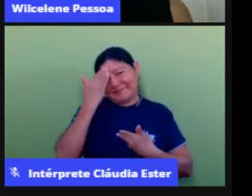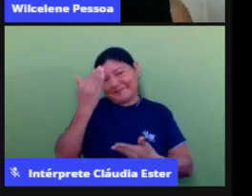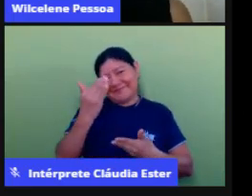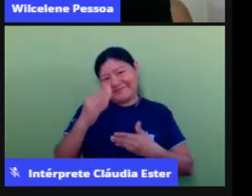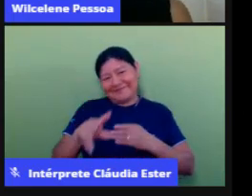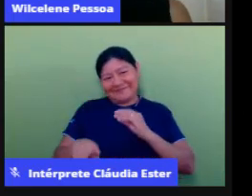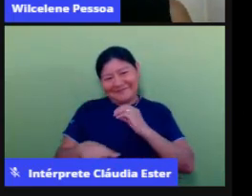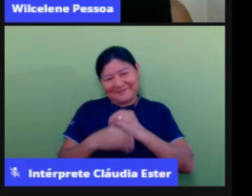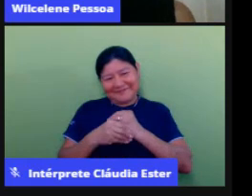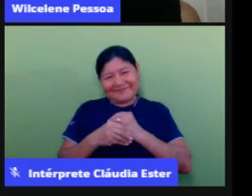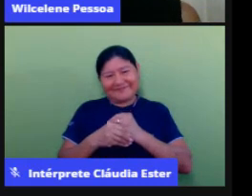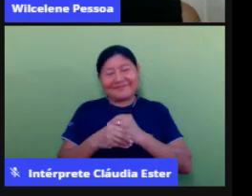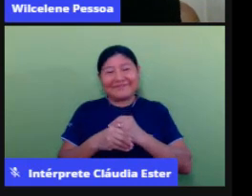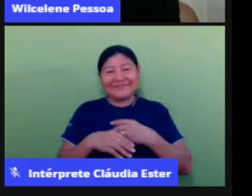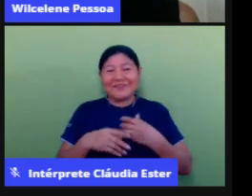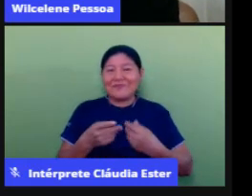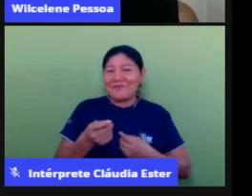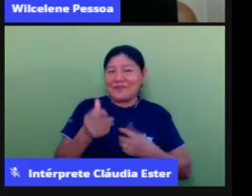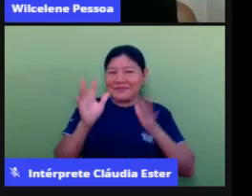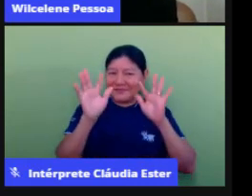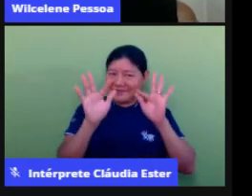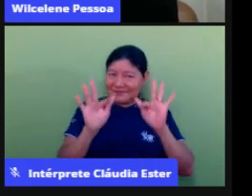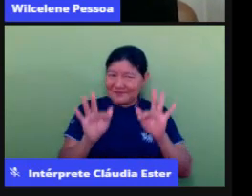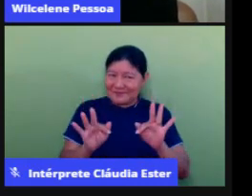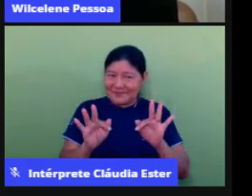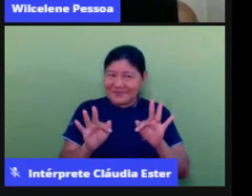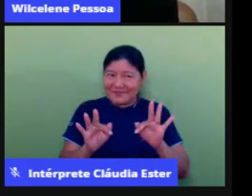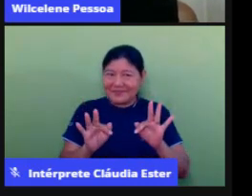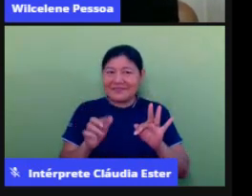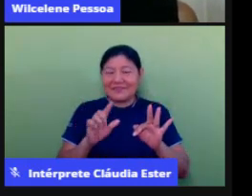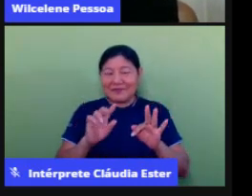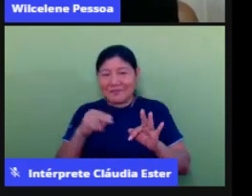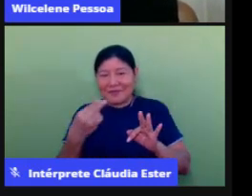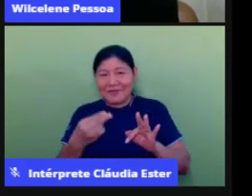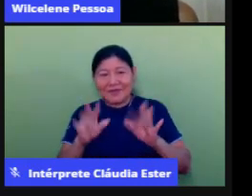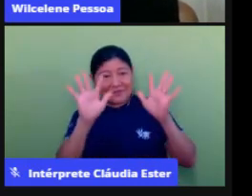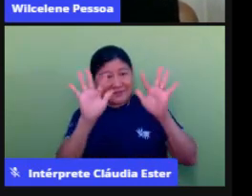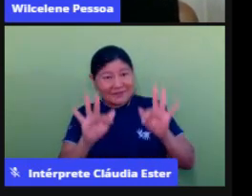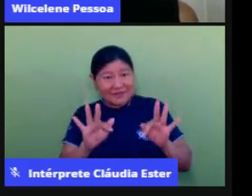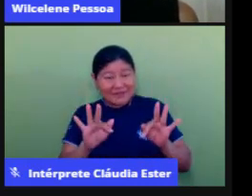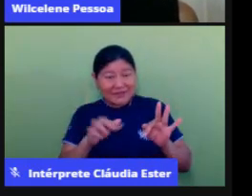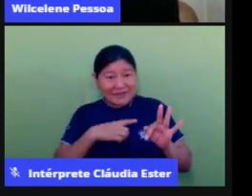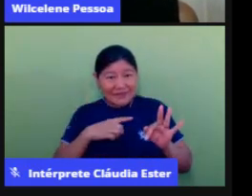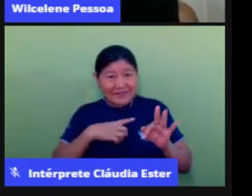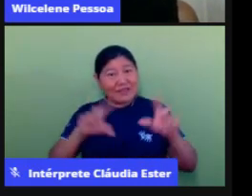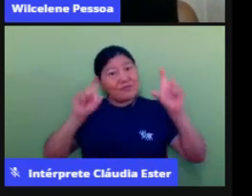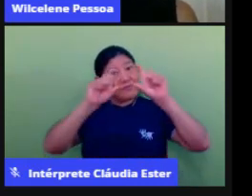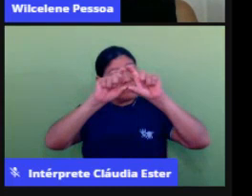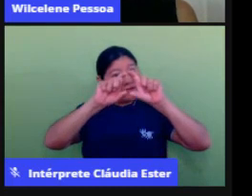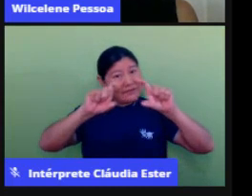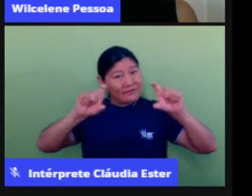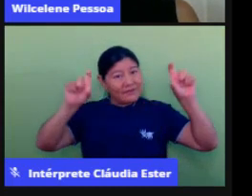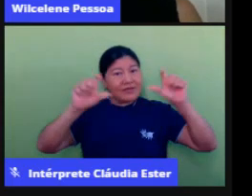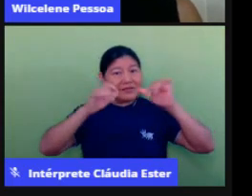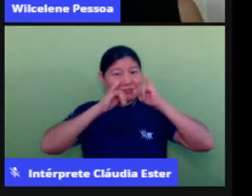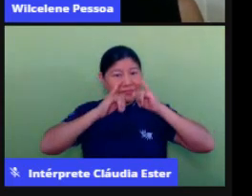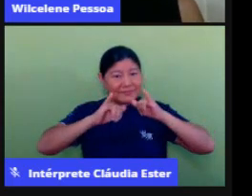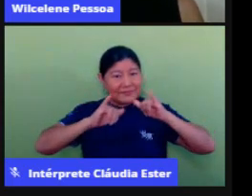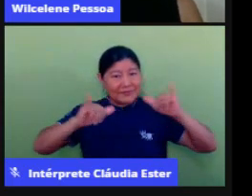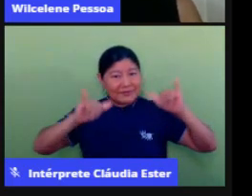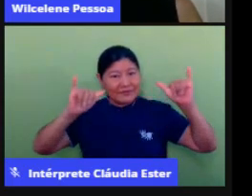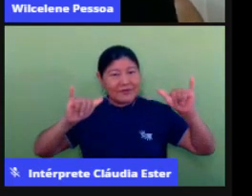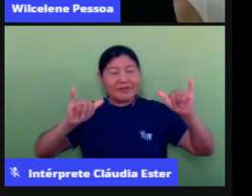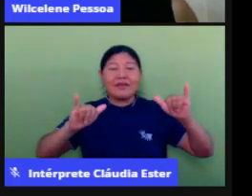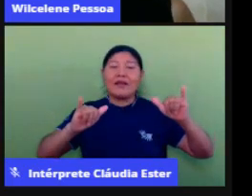E daí, já caminhando para o final, então, nós trouxemos o Paulo Freire para refletir um pouco conosco esse tempinho